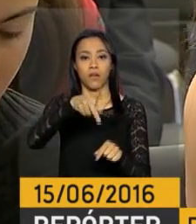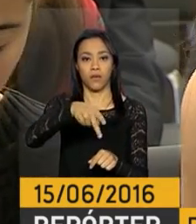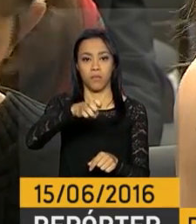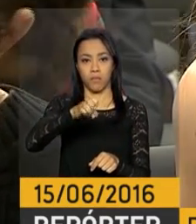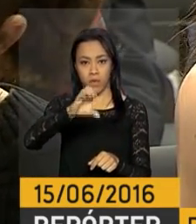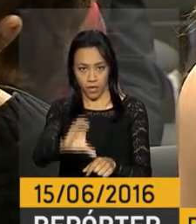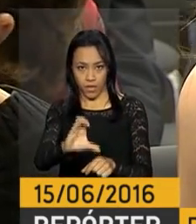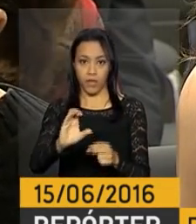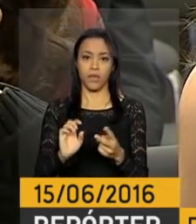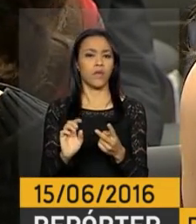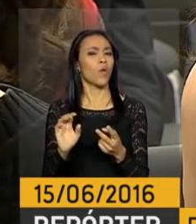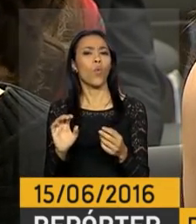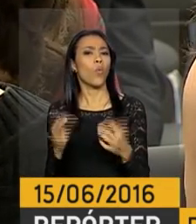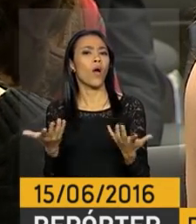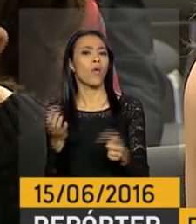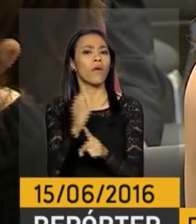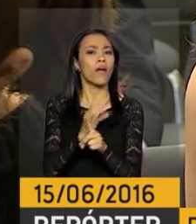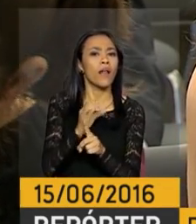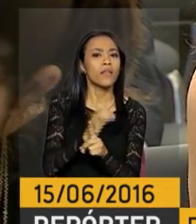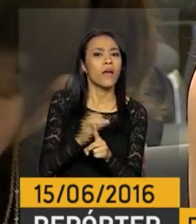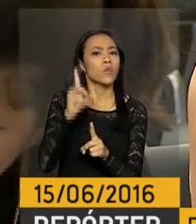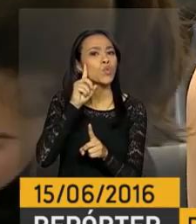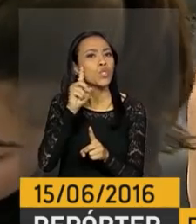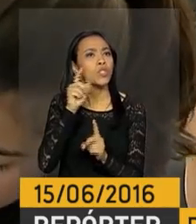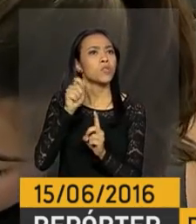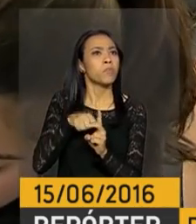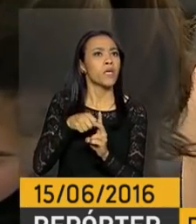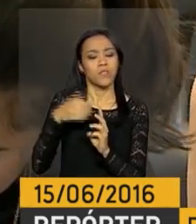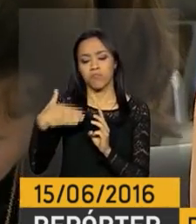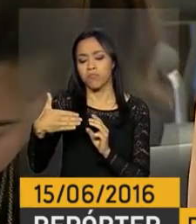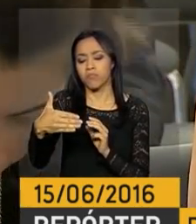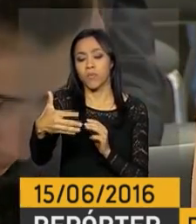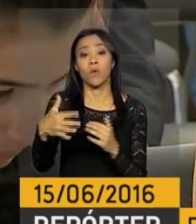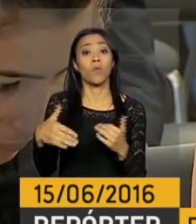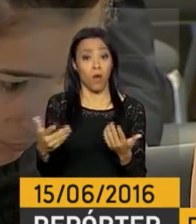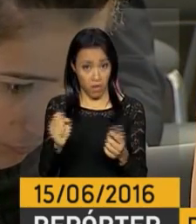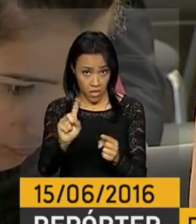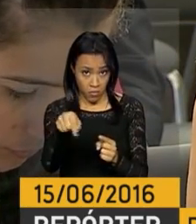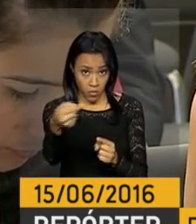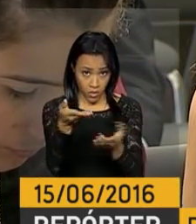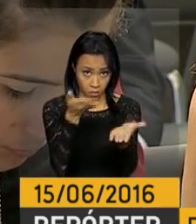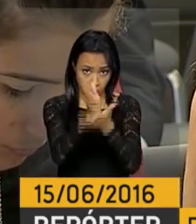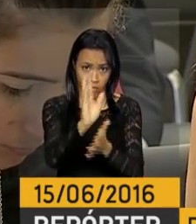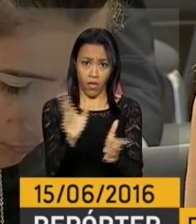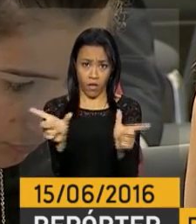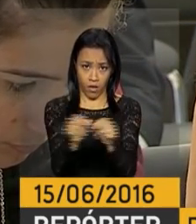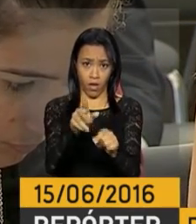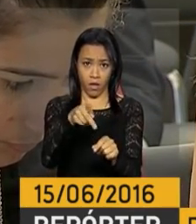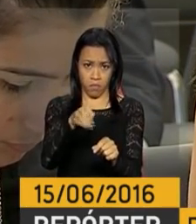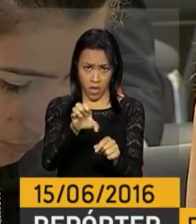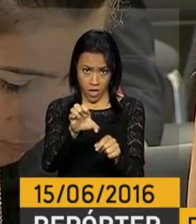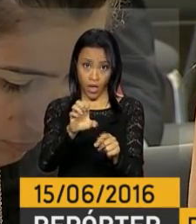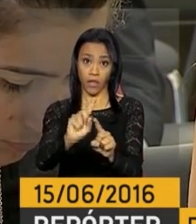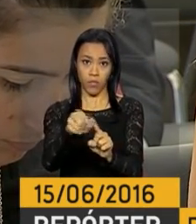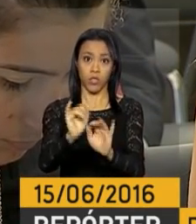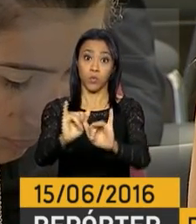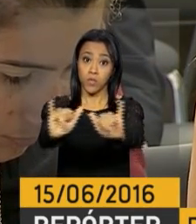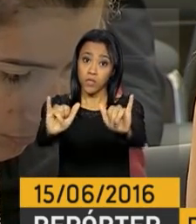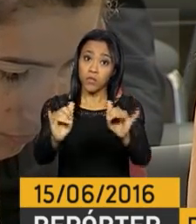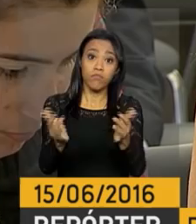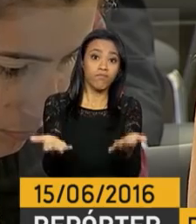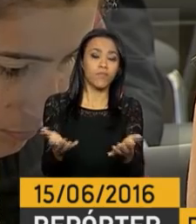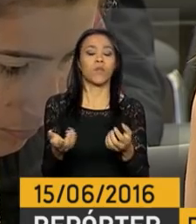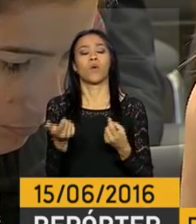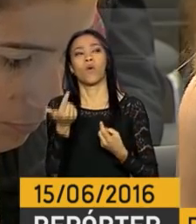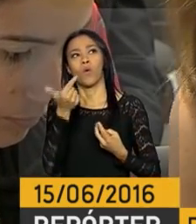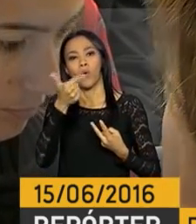Eh, qual é o calendário? Vocês vão trabalhar nos próximos meses, mas só vão anunciar isso depois da PEC. E insisti um pouco na questão